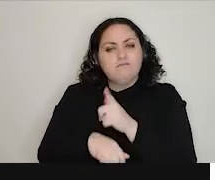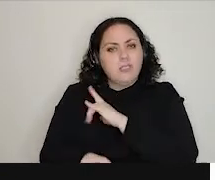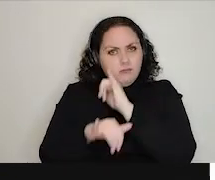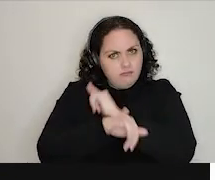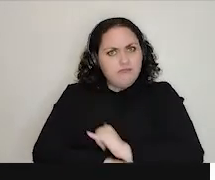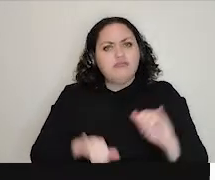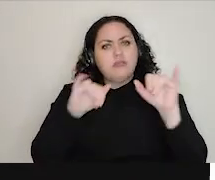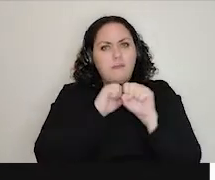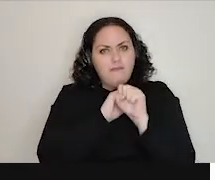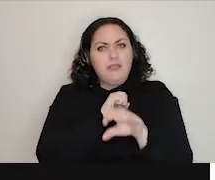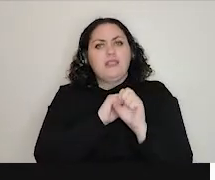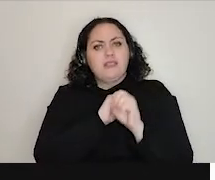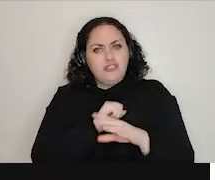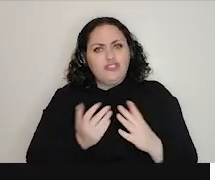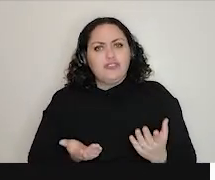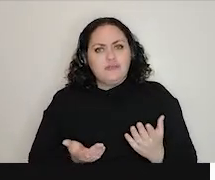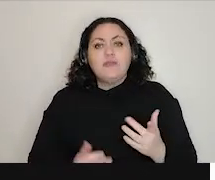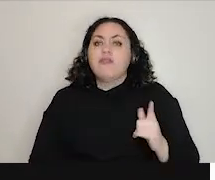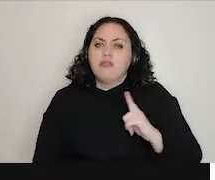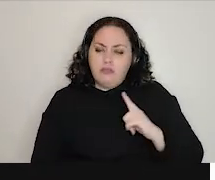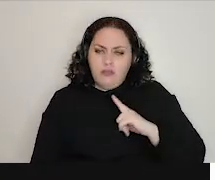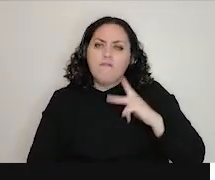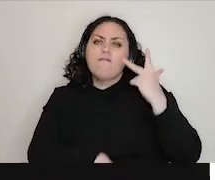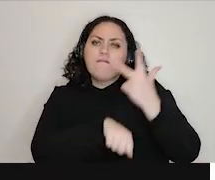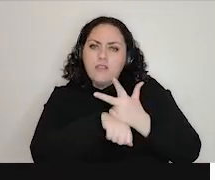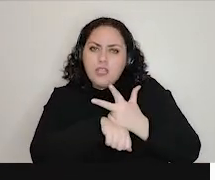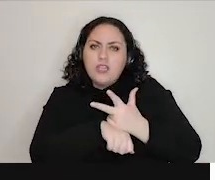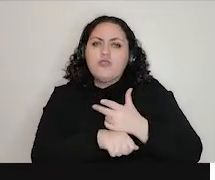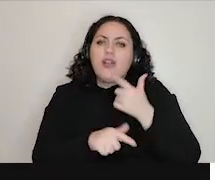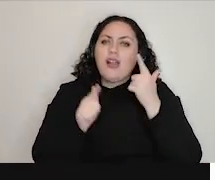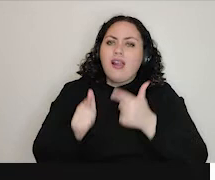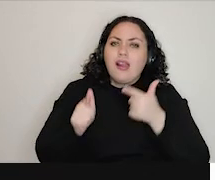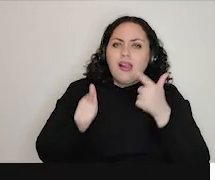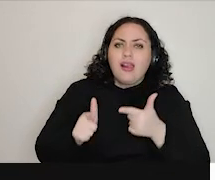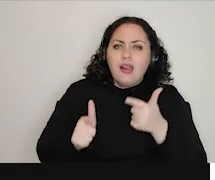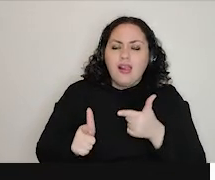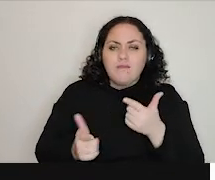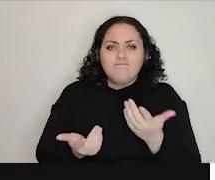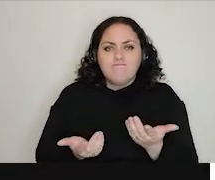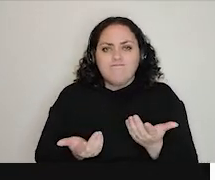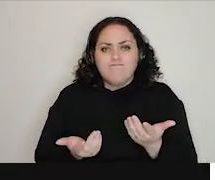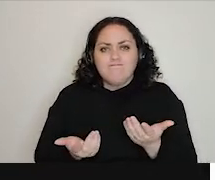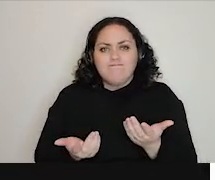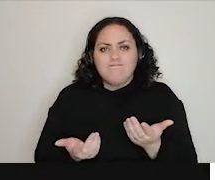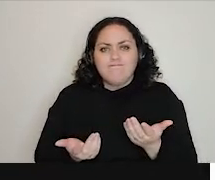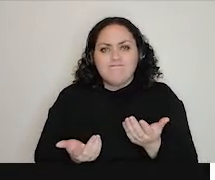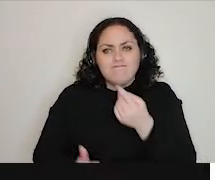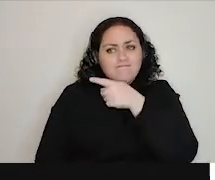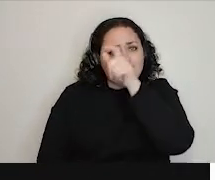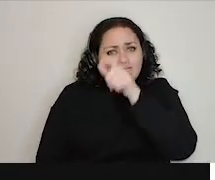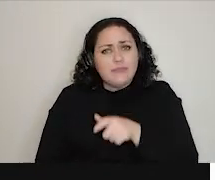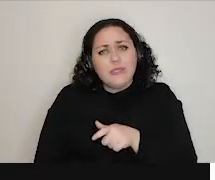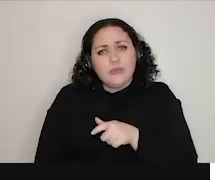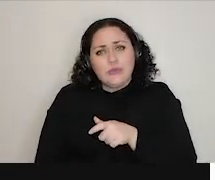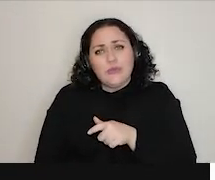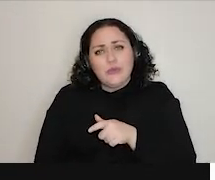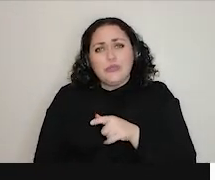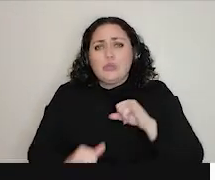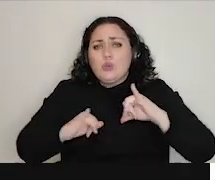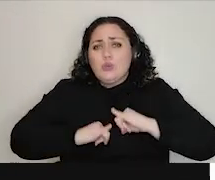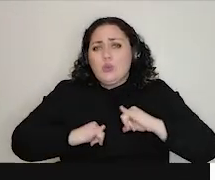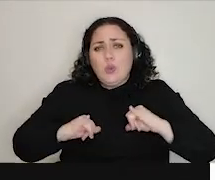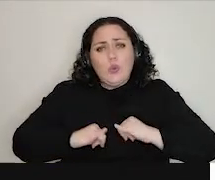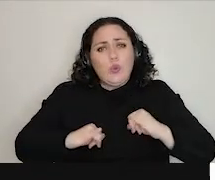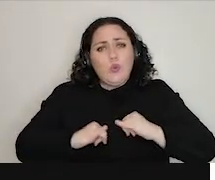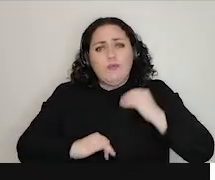foi amplamente divulgado na mídia. Então, o que se tem são vídeos ridicularizando a situação de uma pessoa